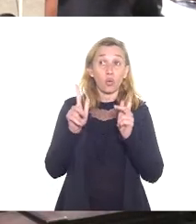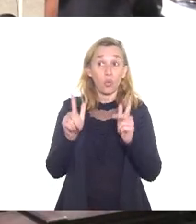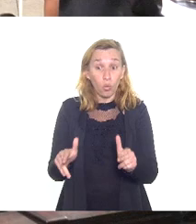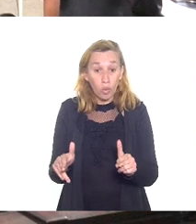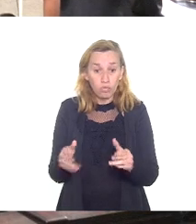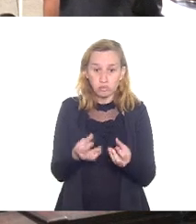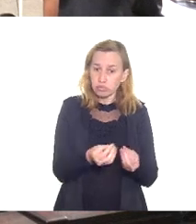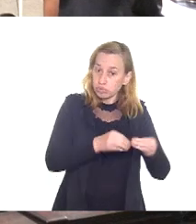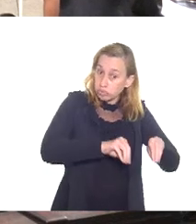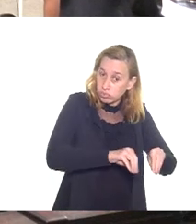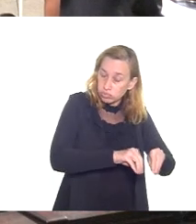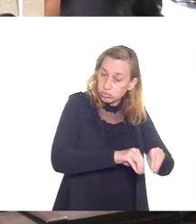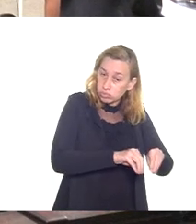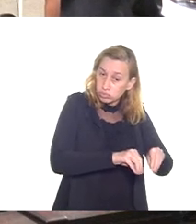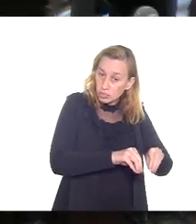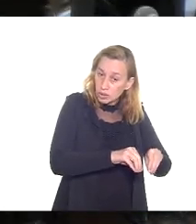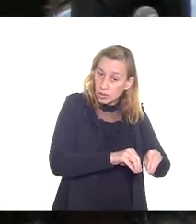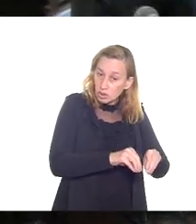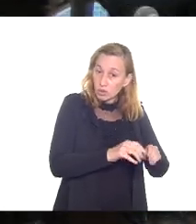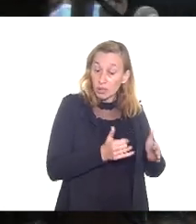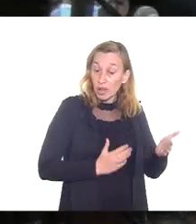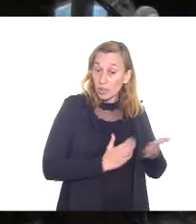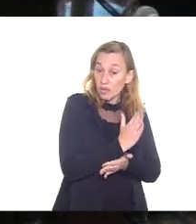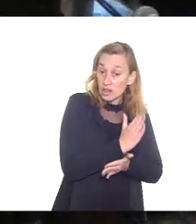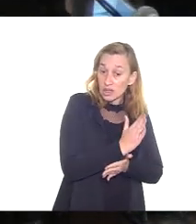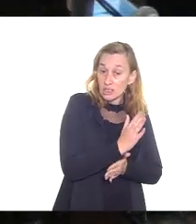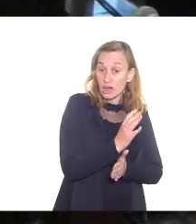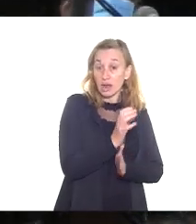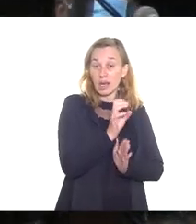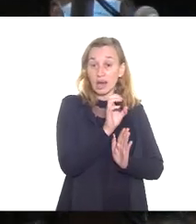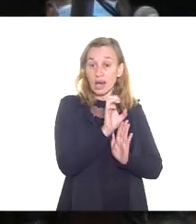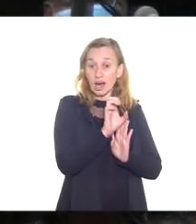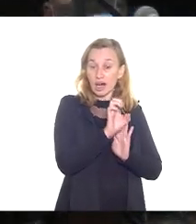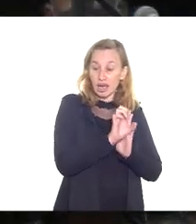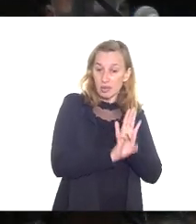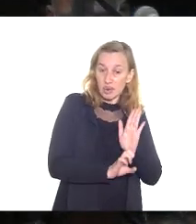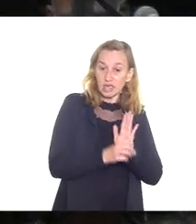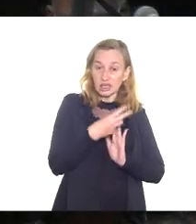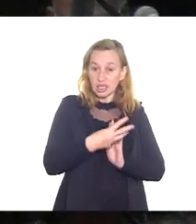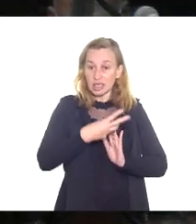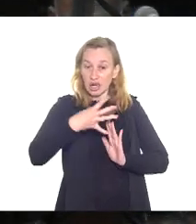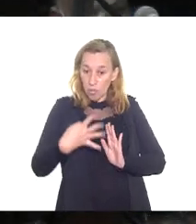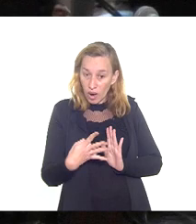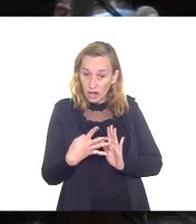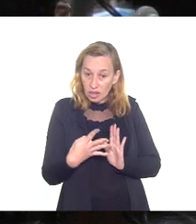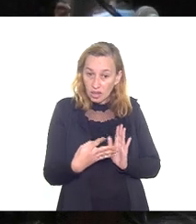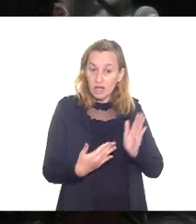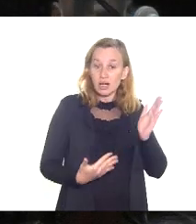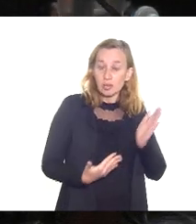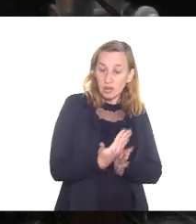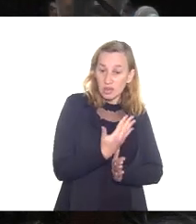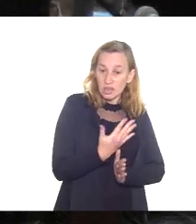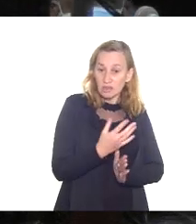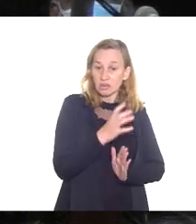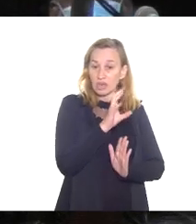estão prejudicados pela aprovação da emenda aditiva 34 e pela aprovação da aditiva